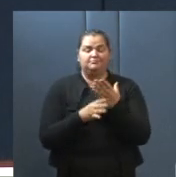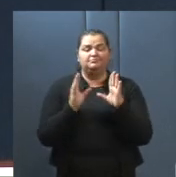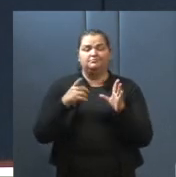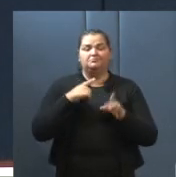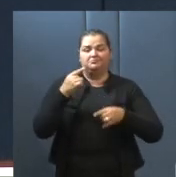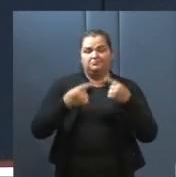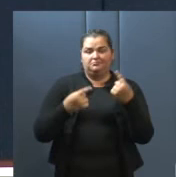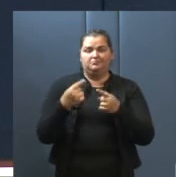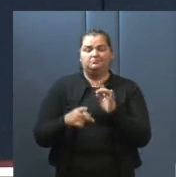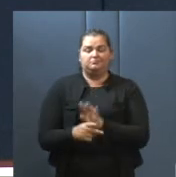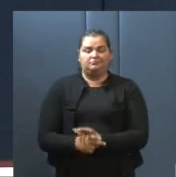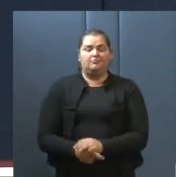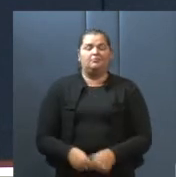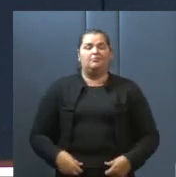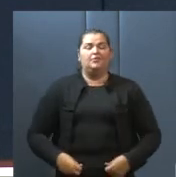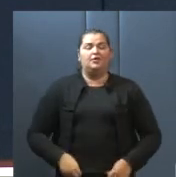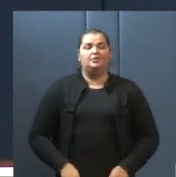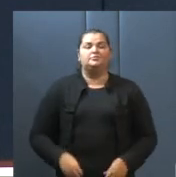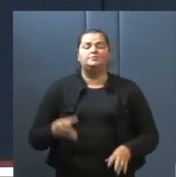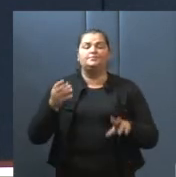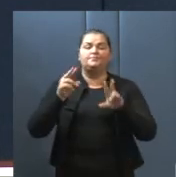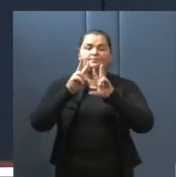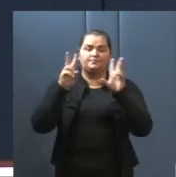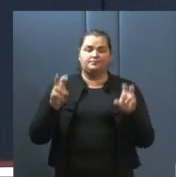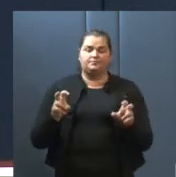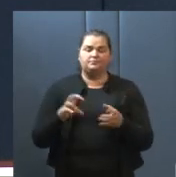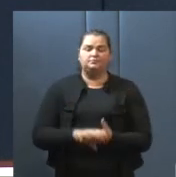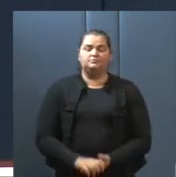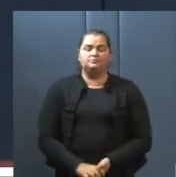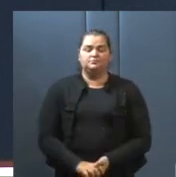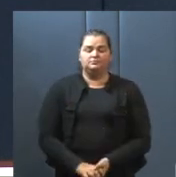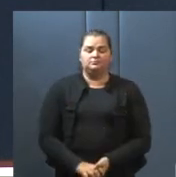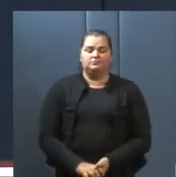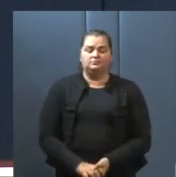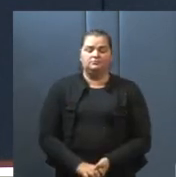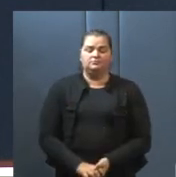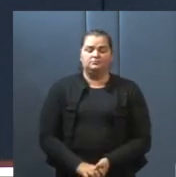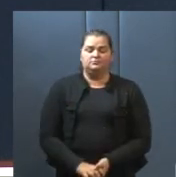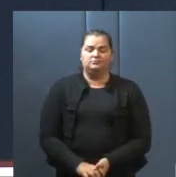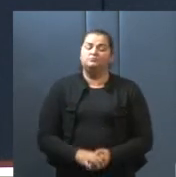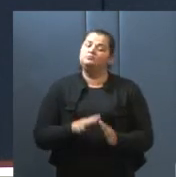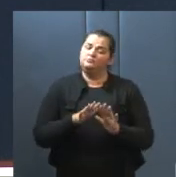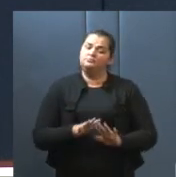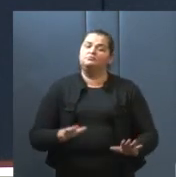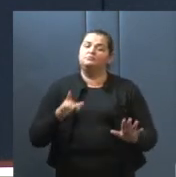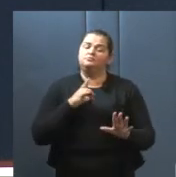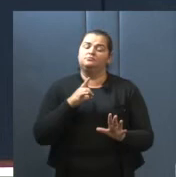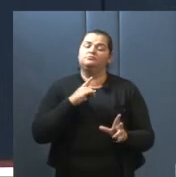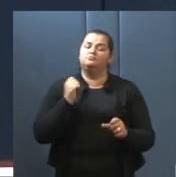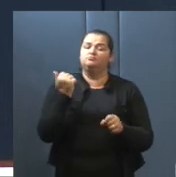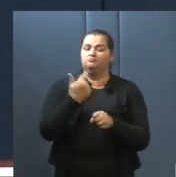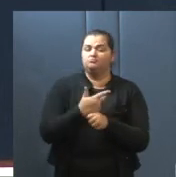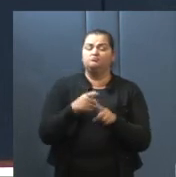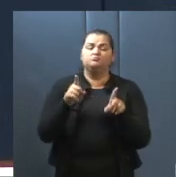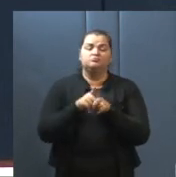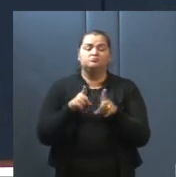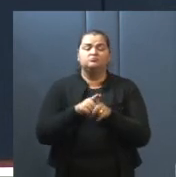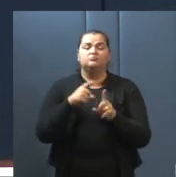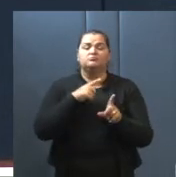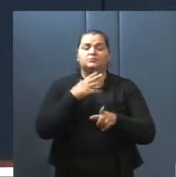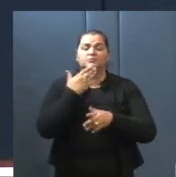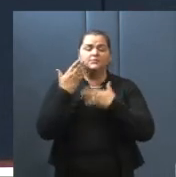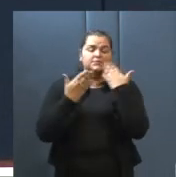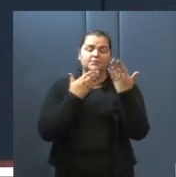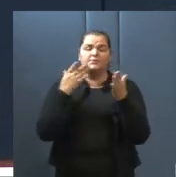geopolítica, e, em muitos casos, essa projeção geopolítica se